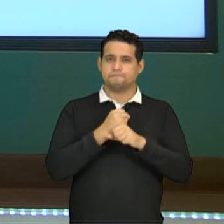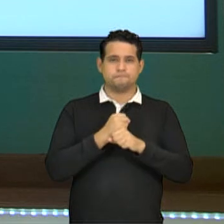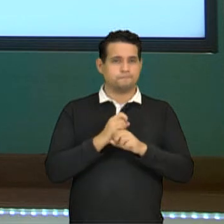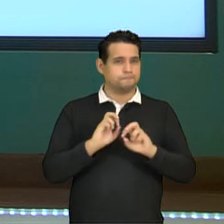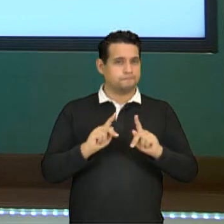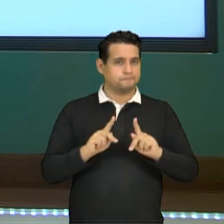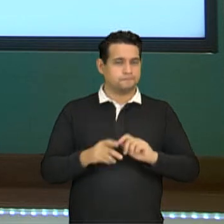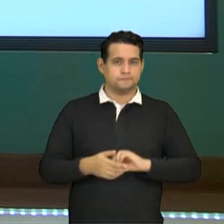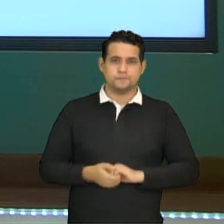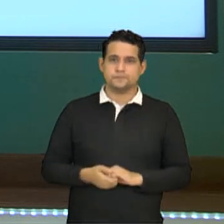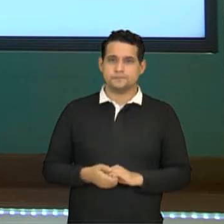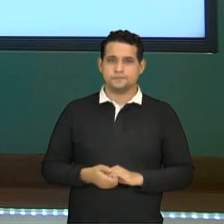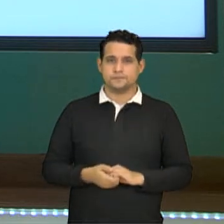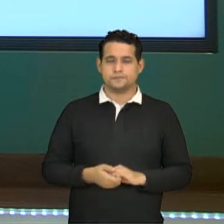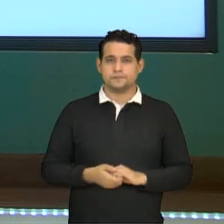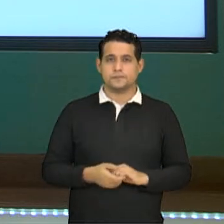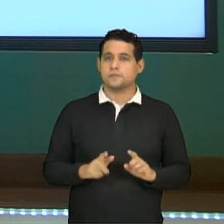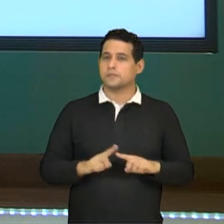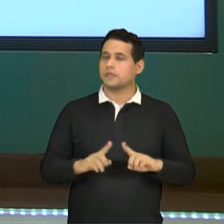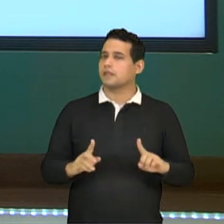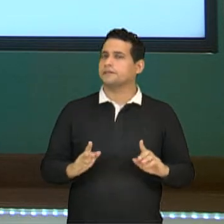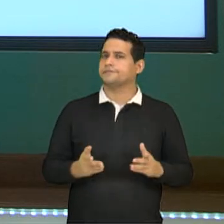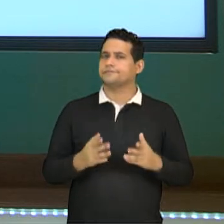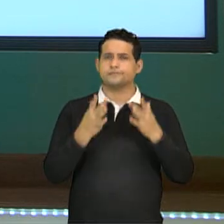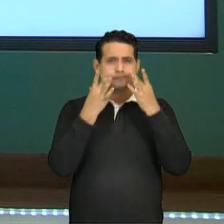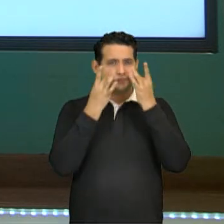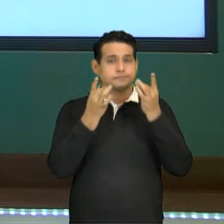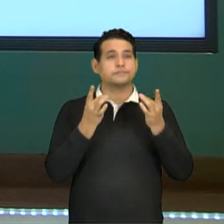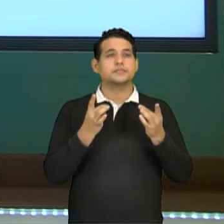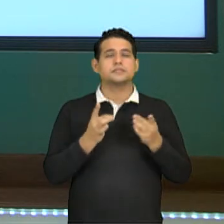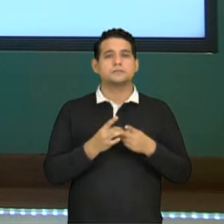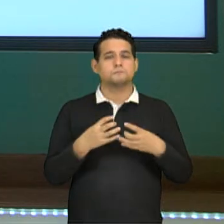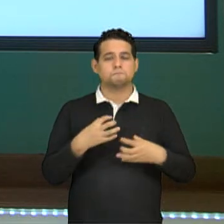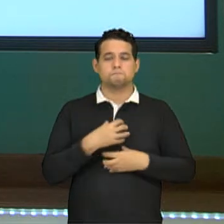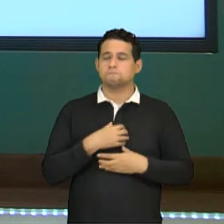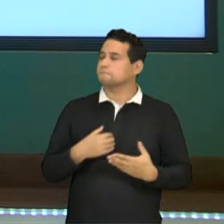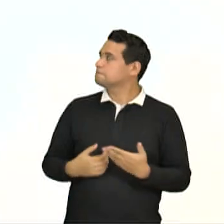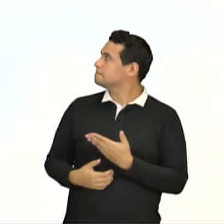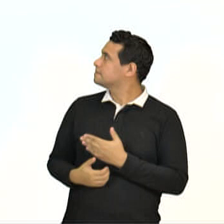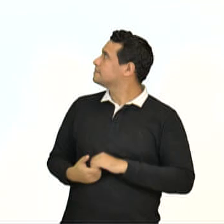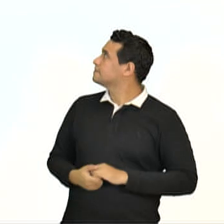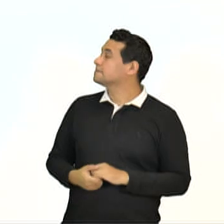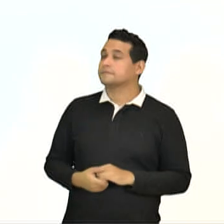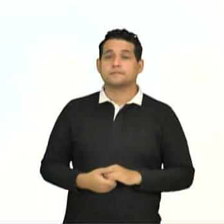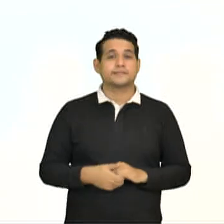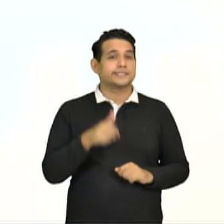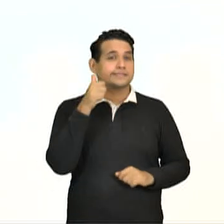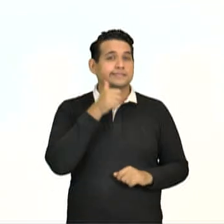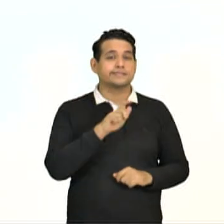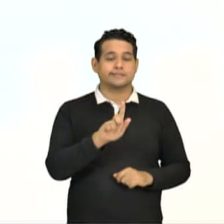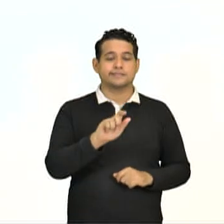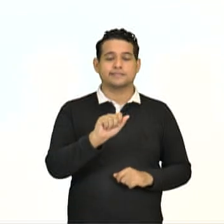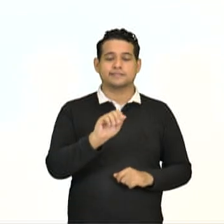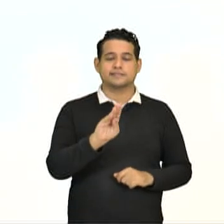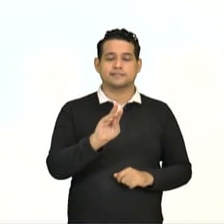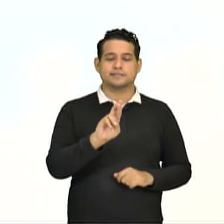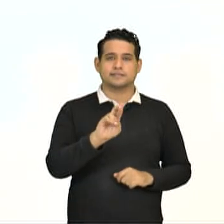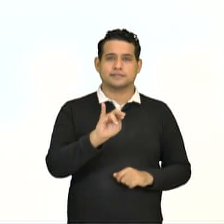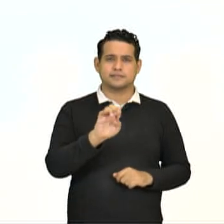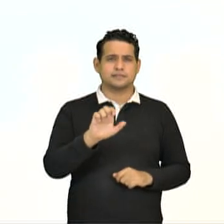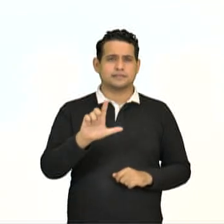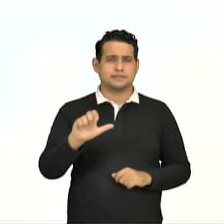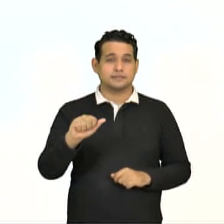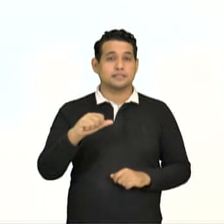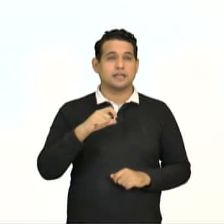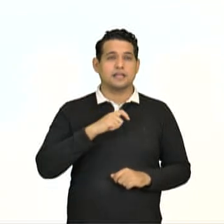tudo bem? Agora, observem essa situação. Gabriela tem uma fita com